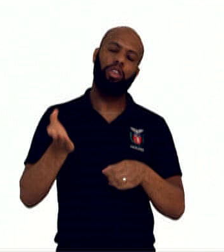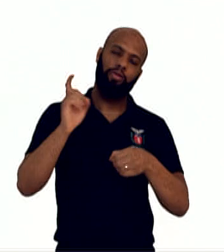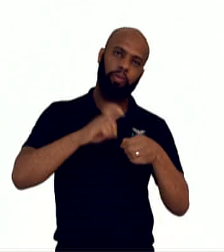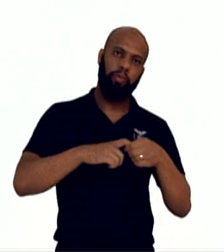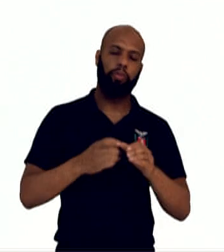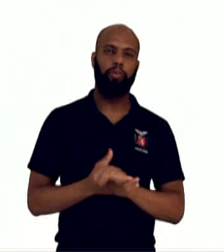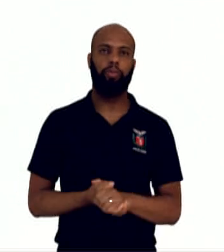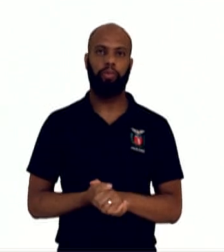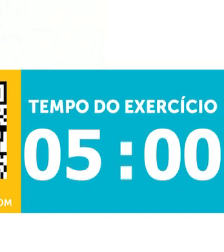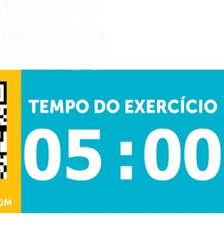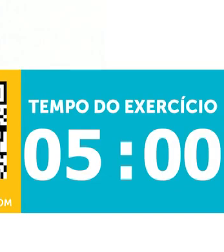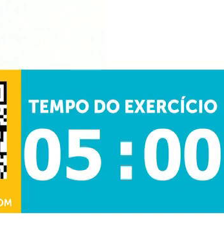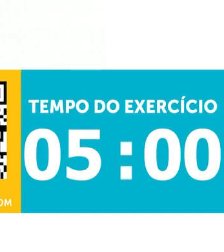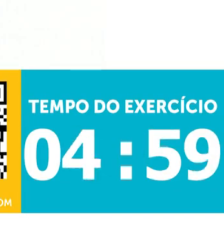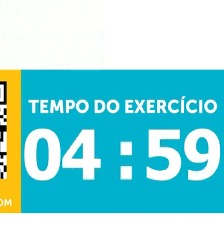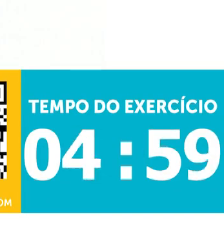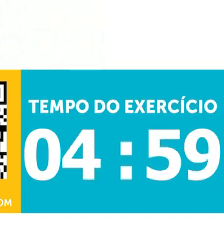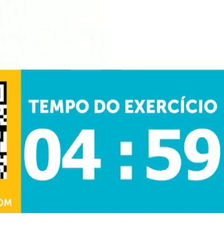gente volta.